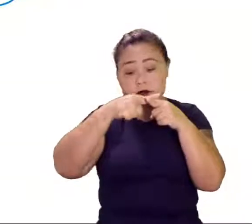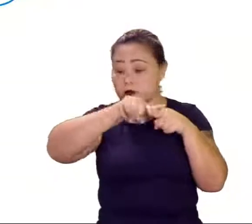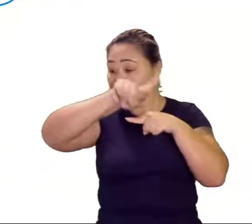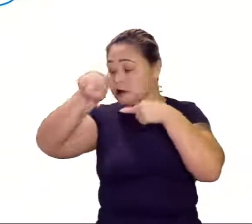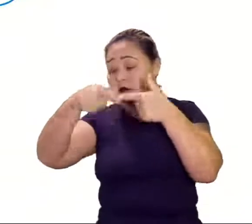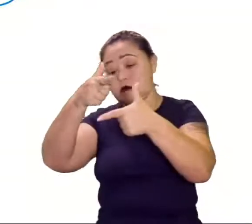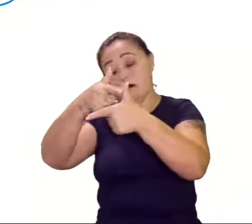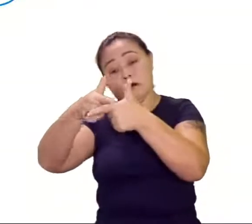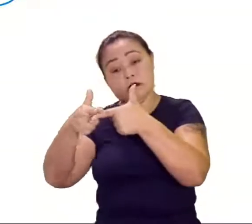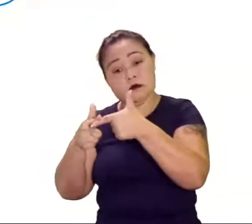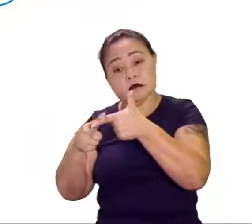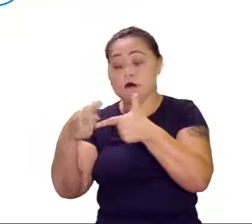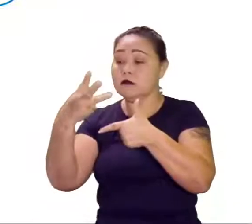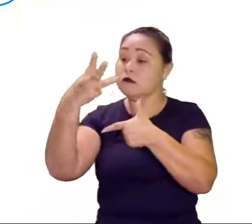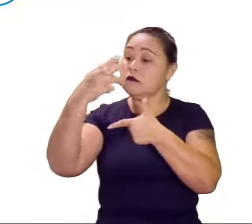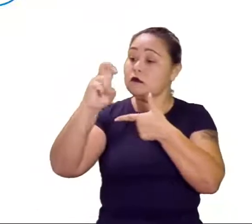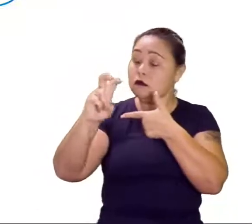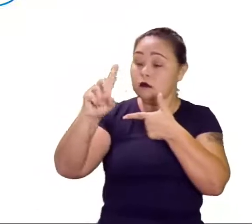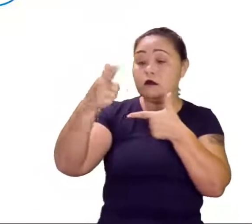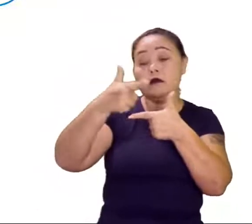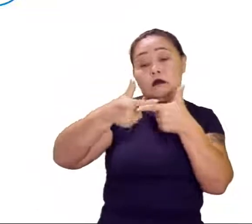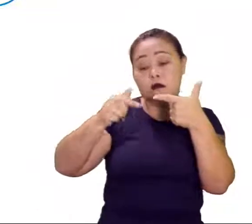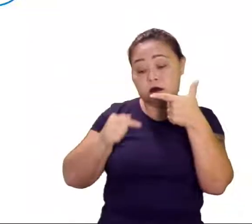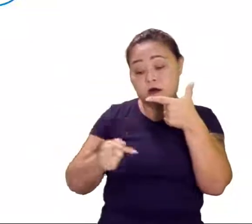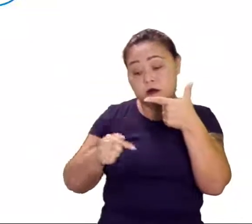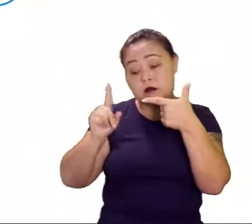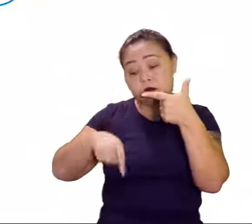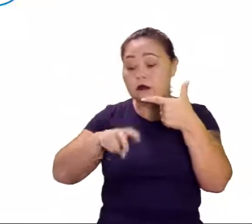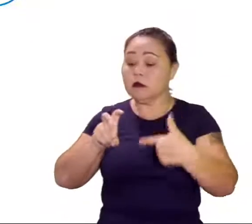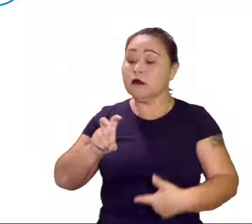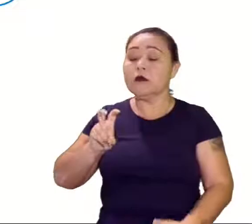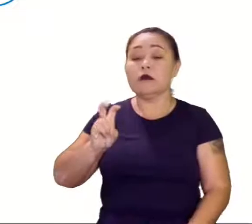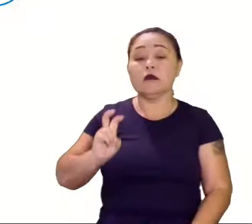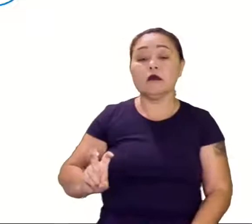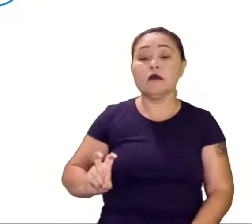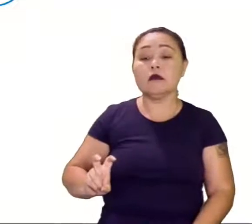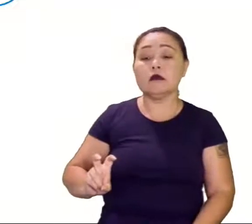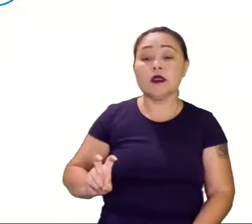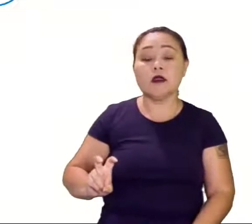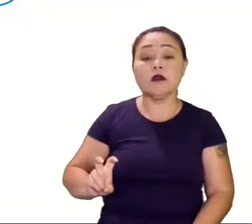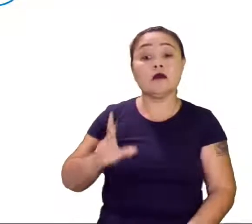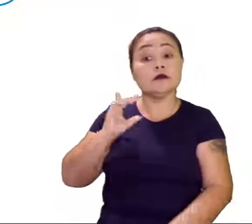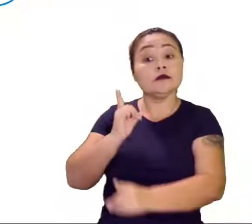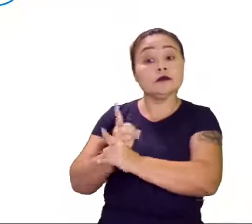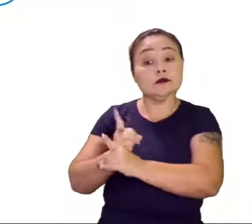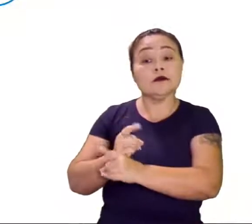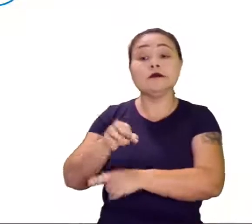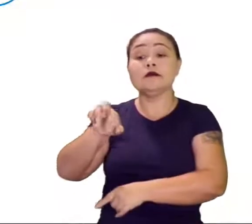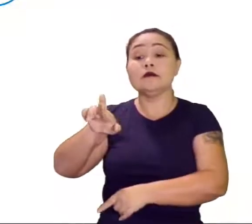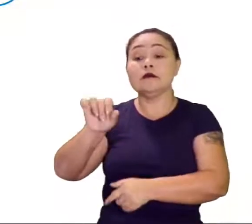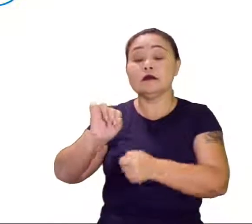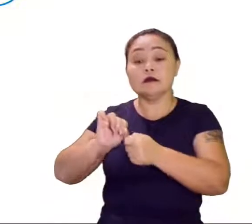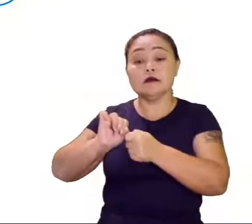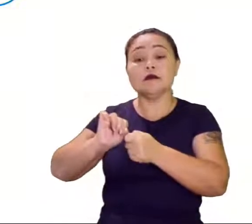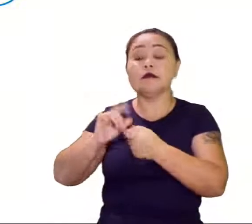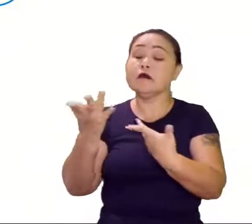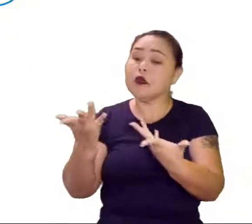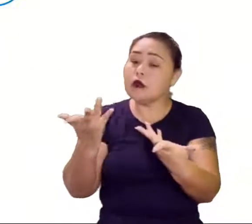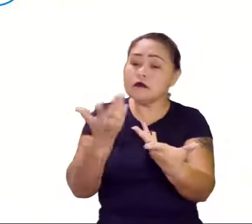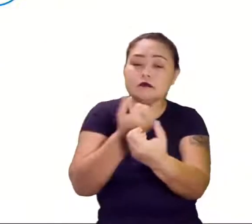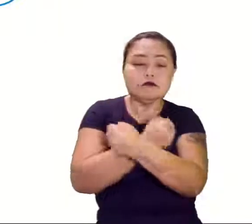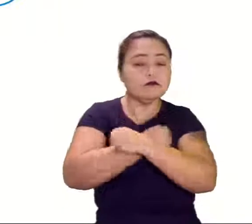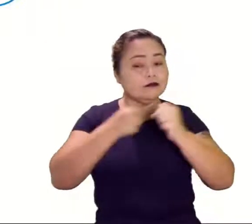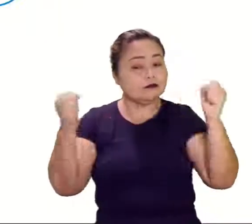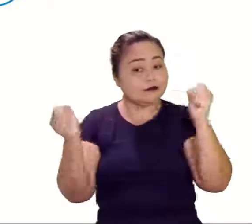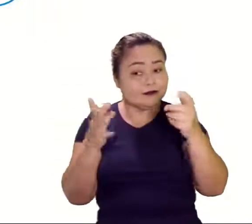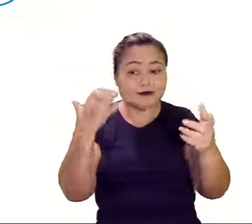né? 35 dividido por 7, 5. Beleza, agora sim. Se eu achei a minha razão, um abraço pro